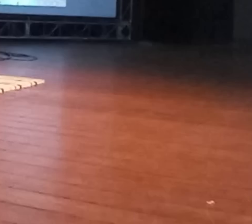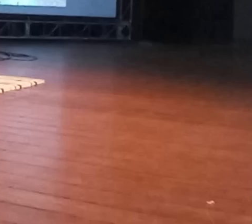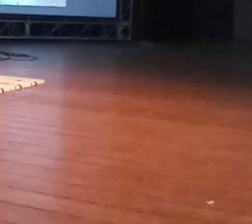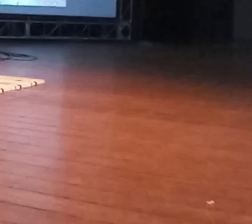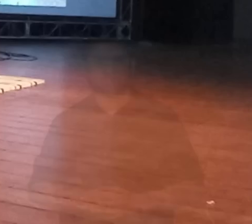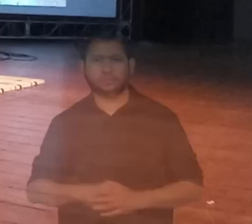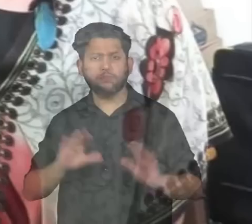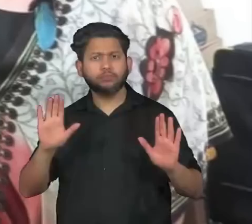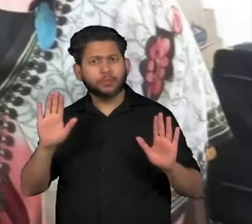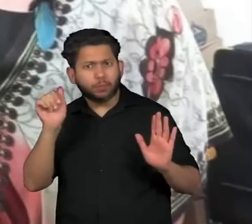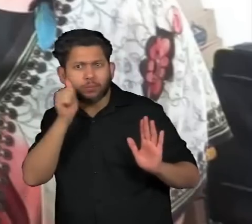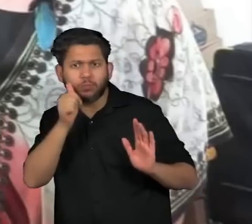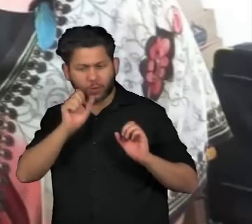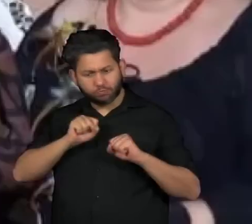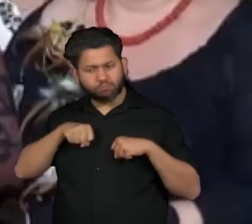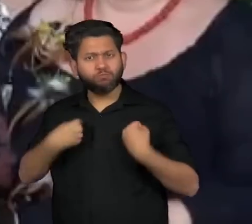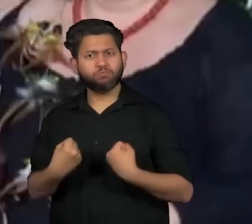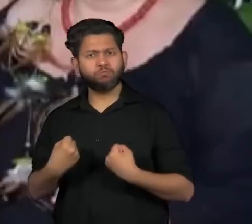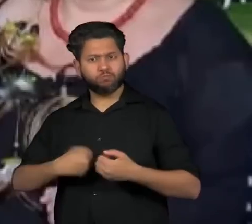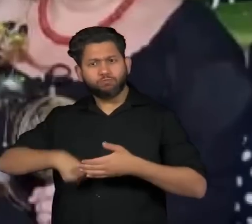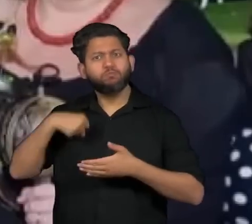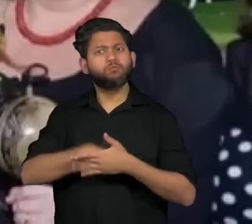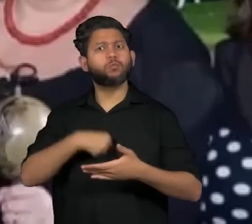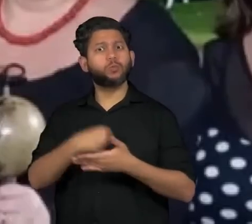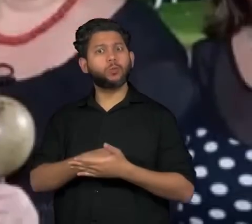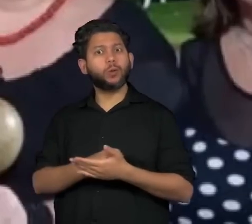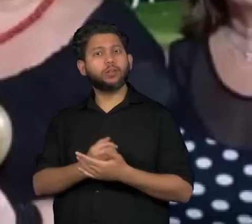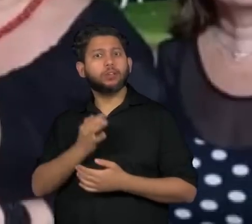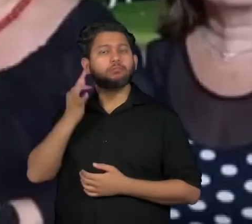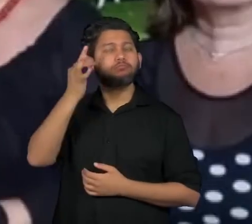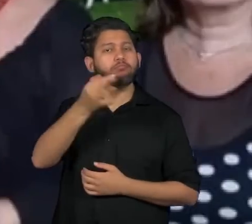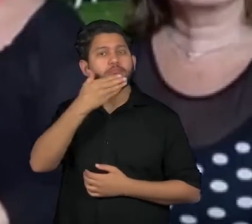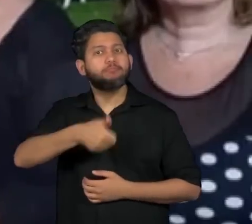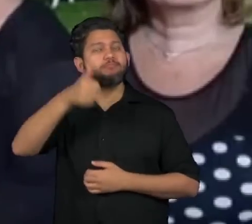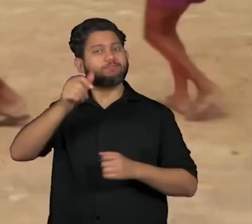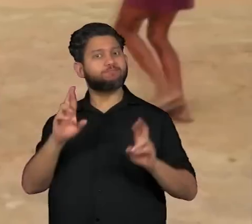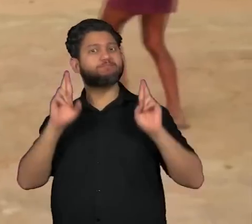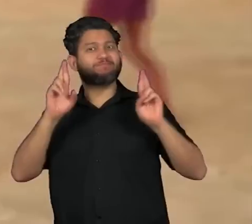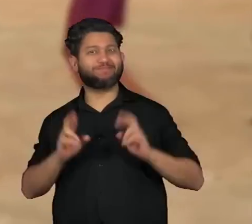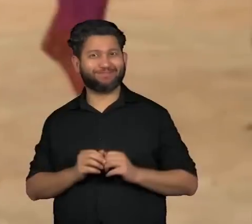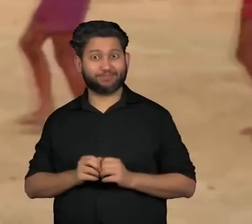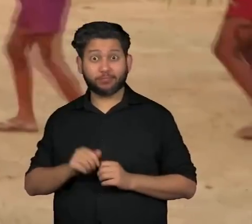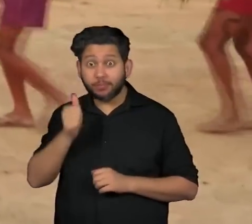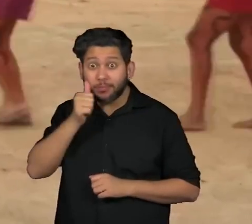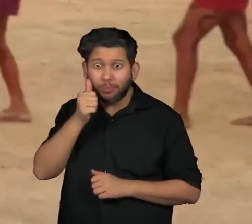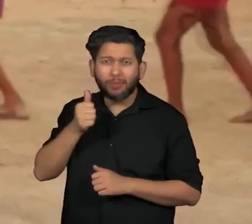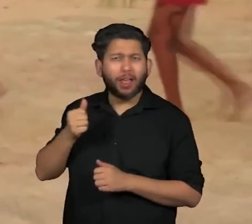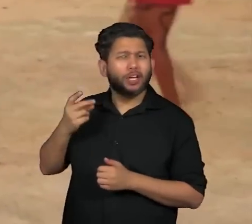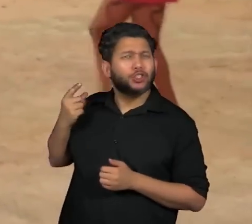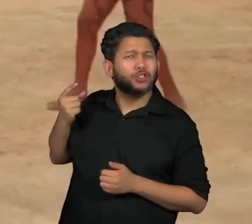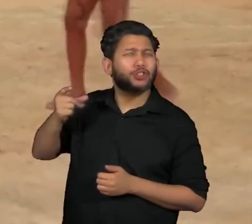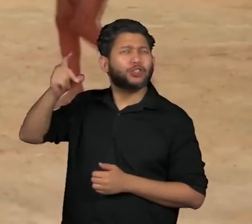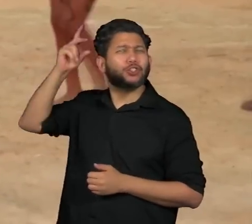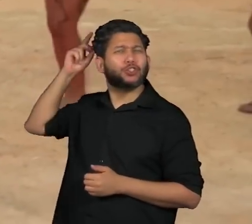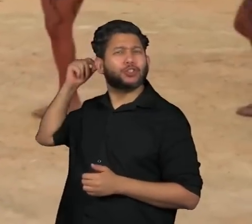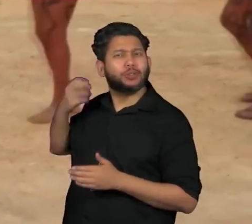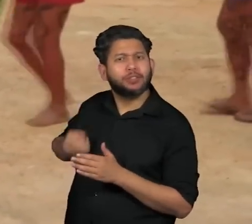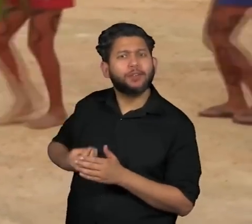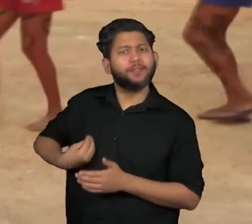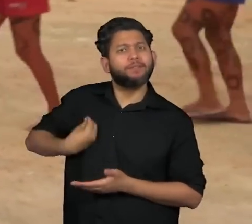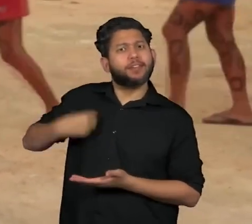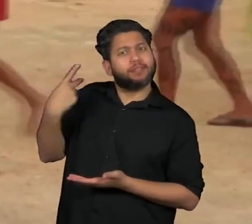Elas são força, luta, esperança. As originárias da terra que mantêm vivas as raízes de seus